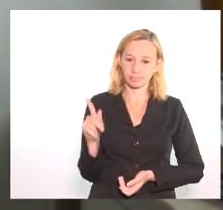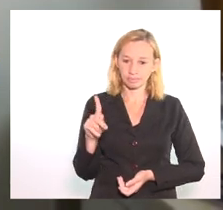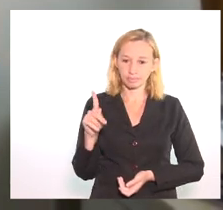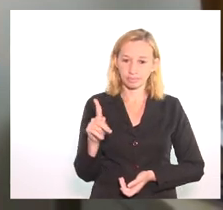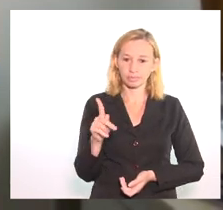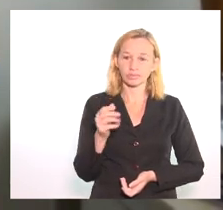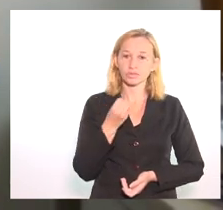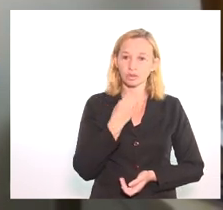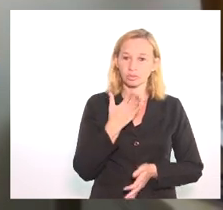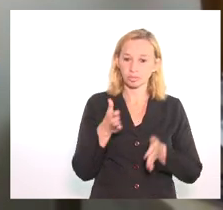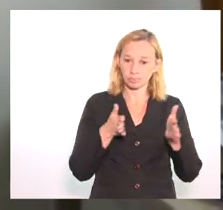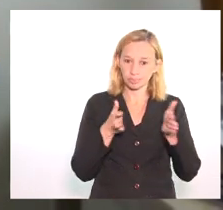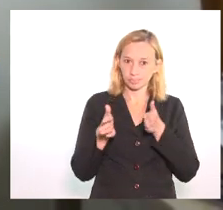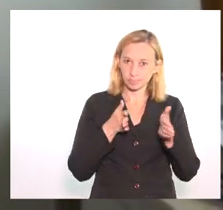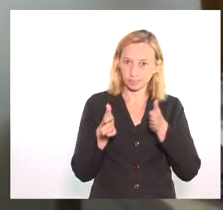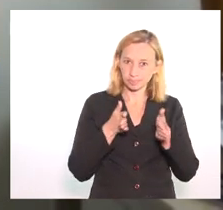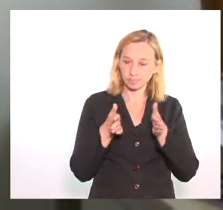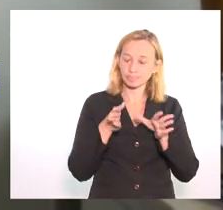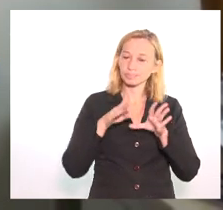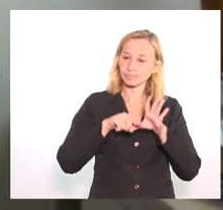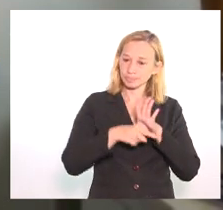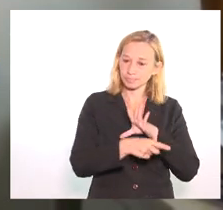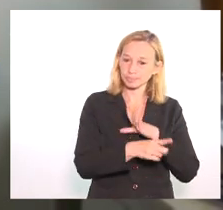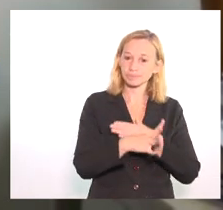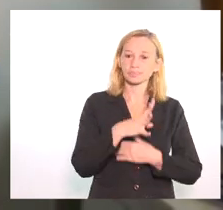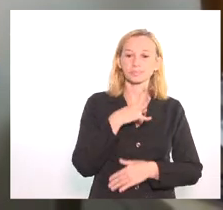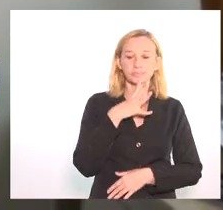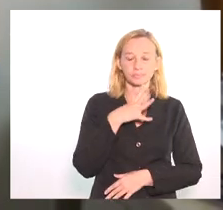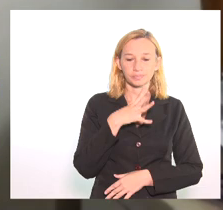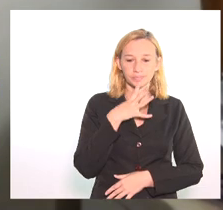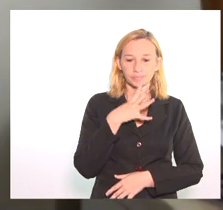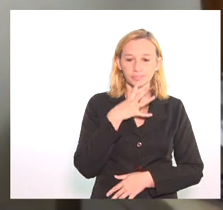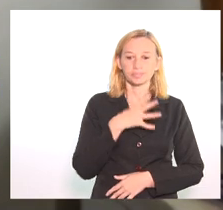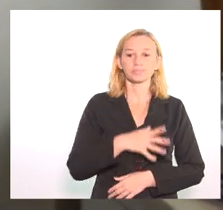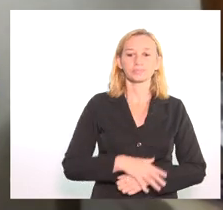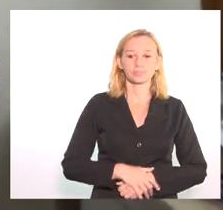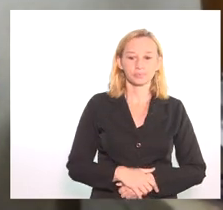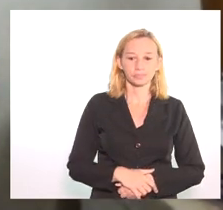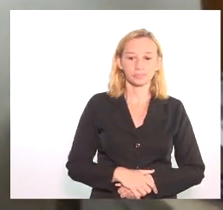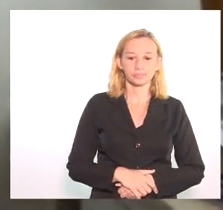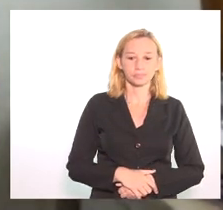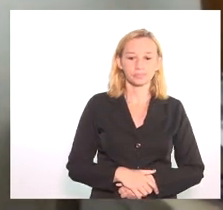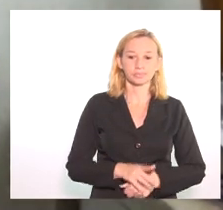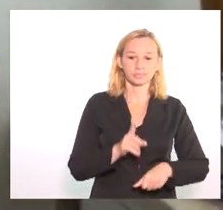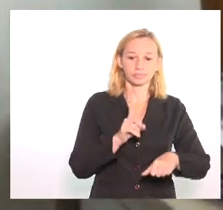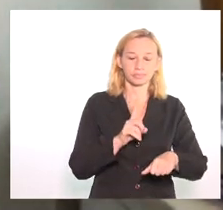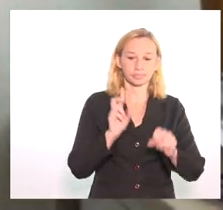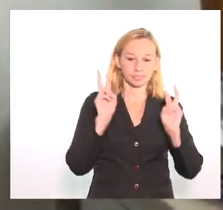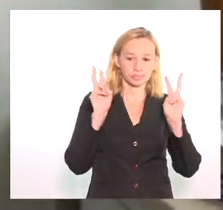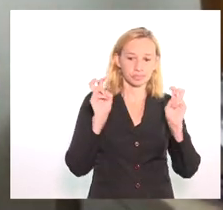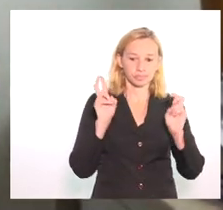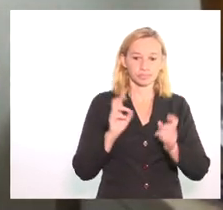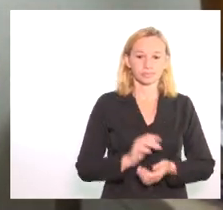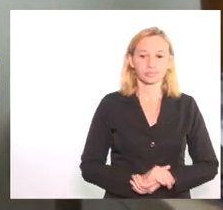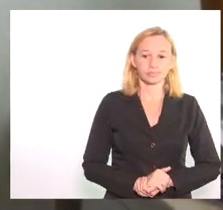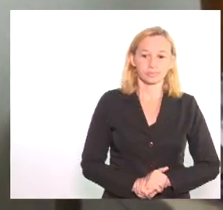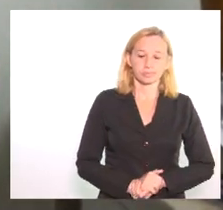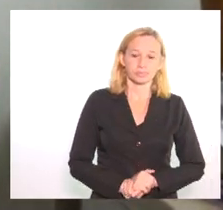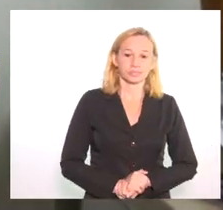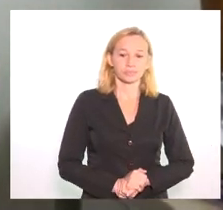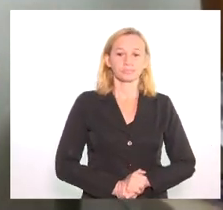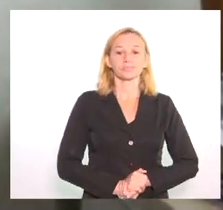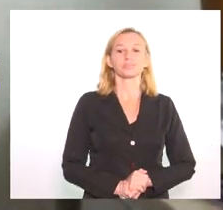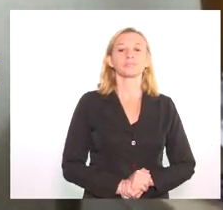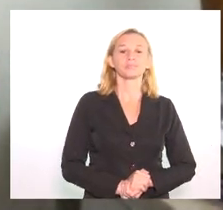bom período. É profunda conhecedora do tema. Então, teremos